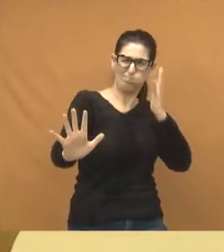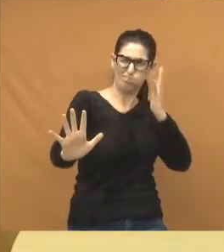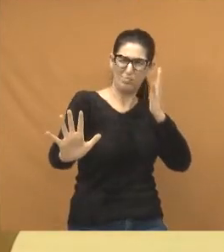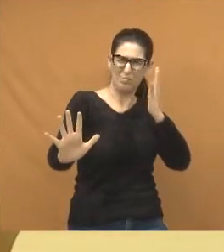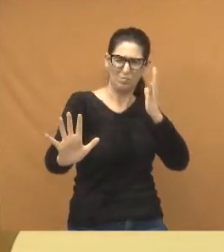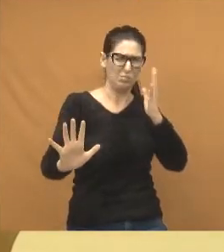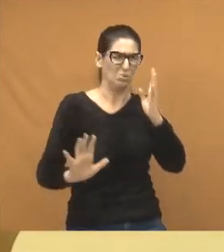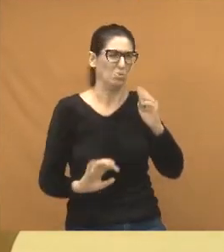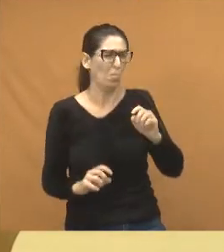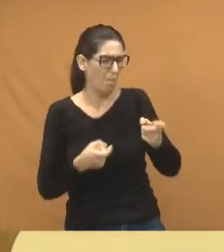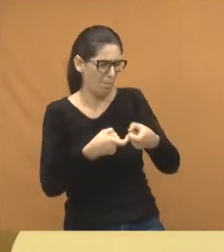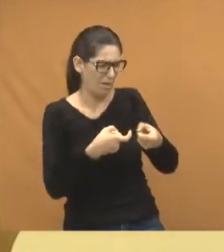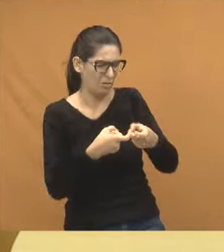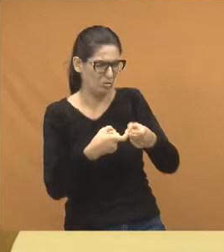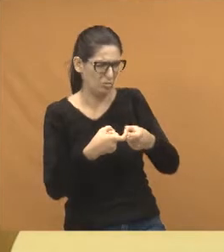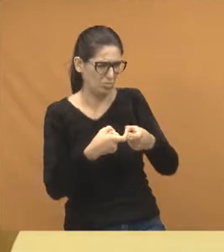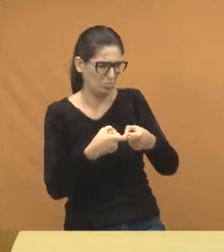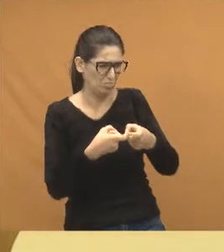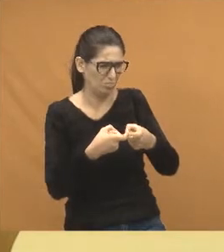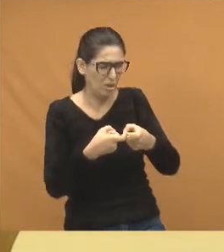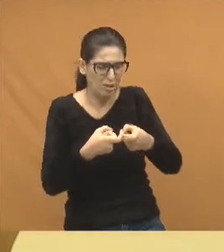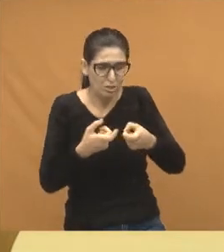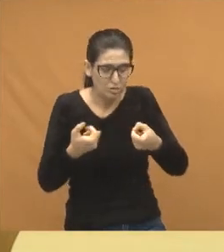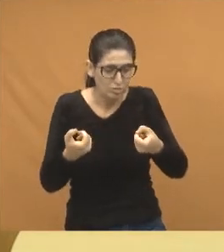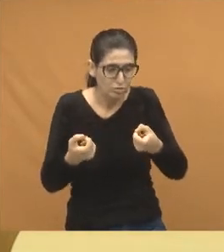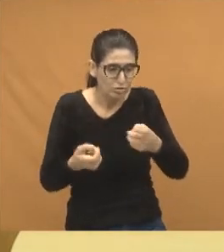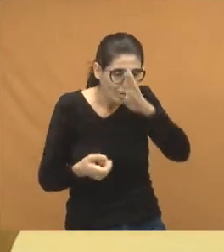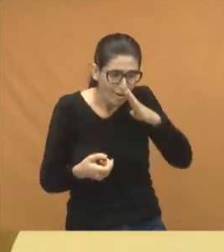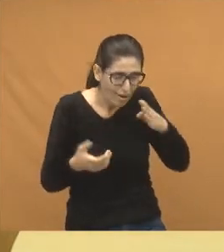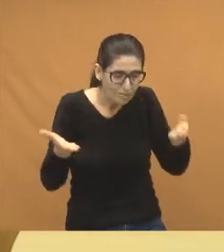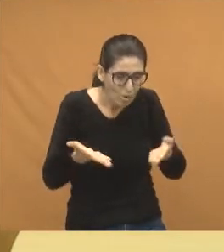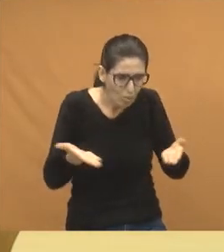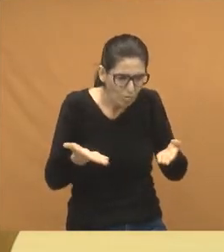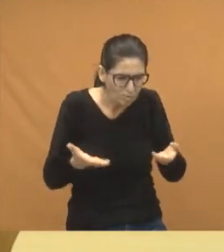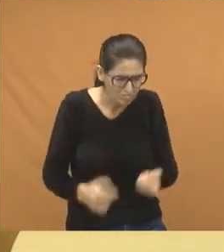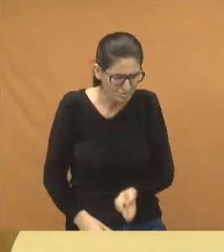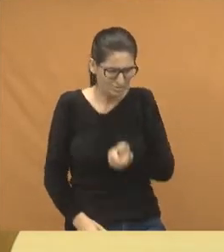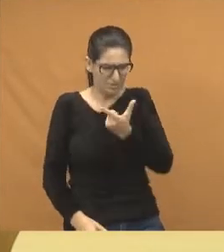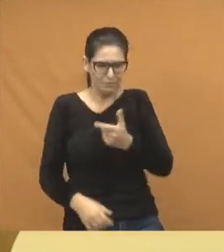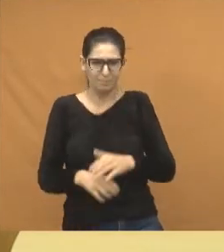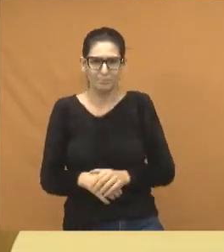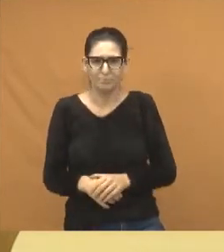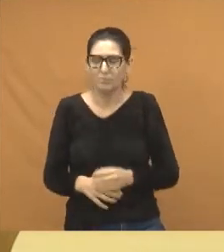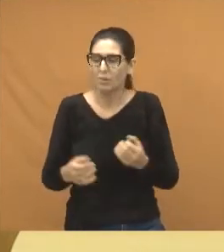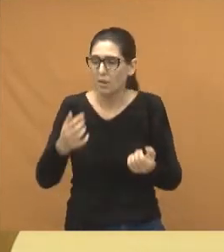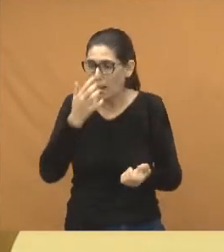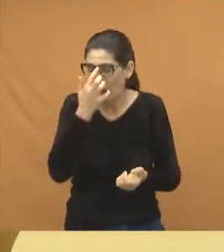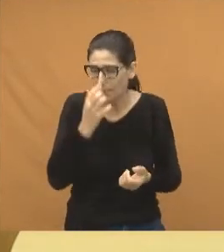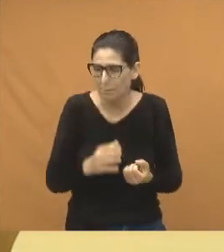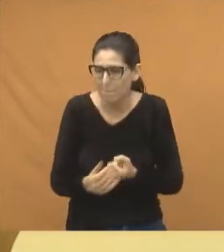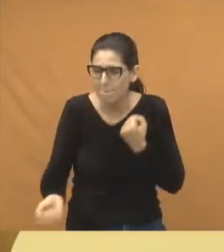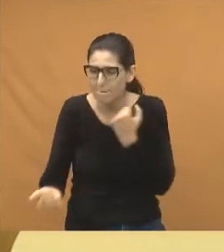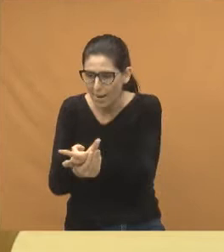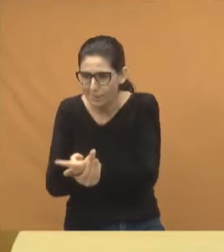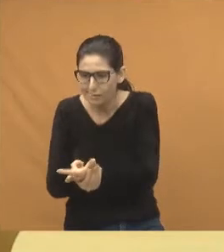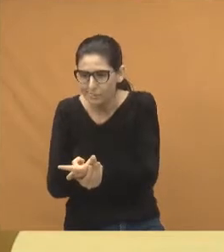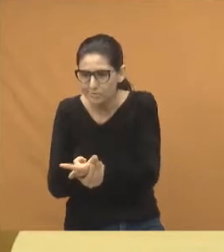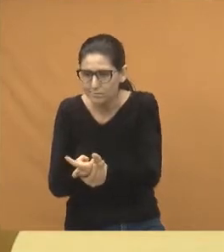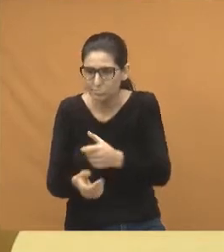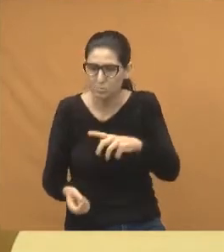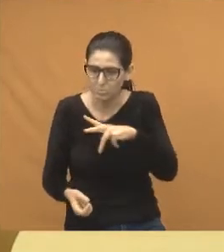seguinte, gente, parece que é uma praga. Se você paga, você não fica doente. Você perde o convênio, você fica